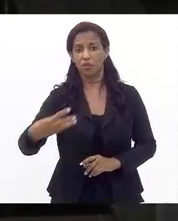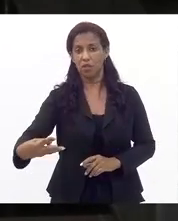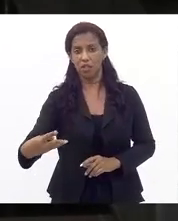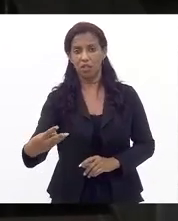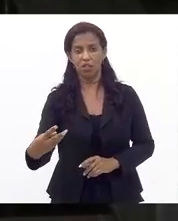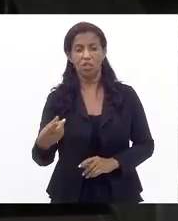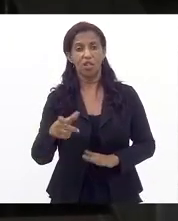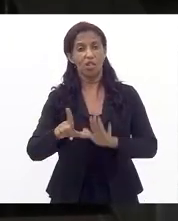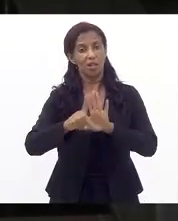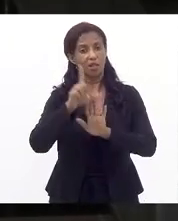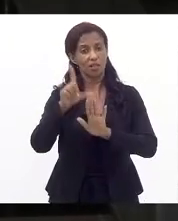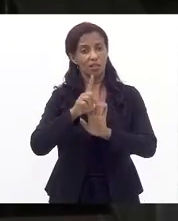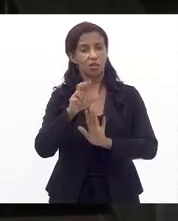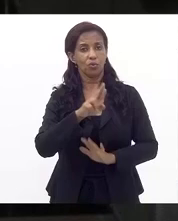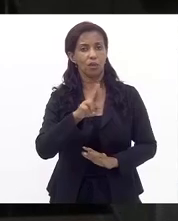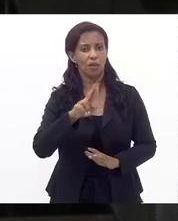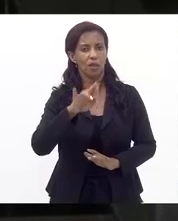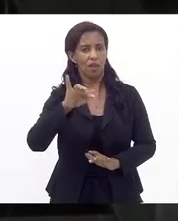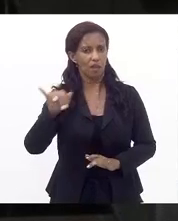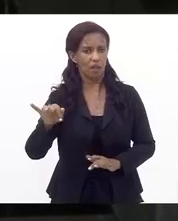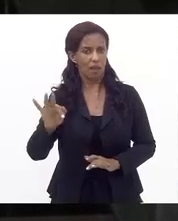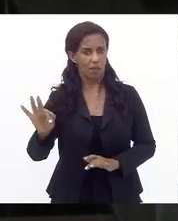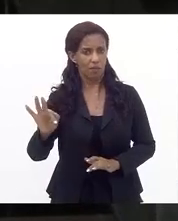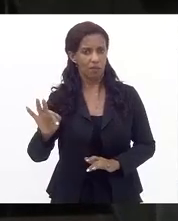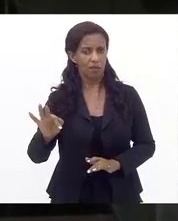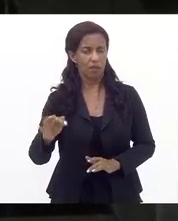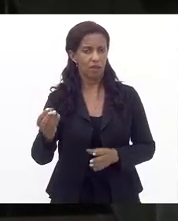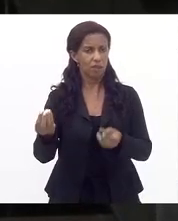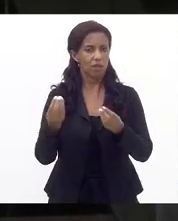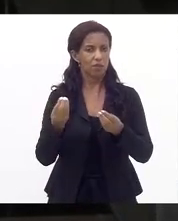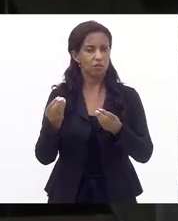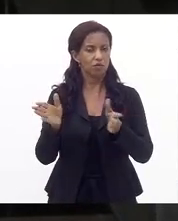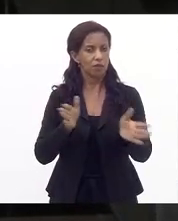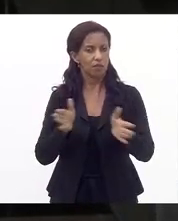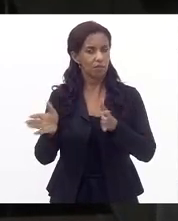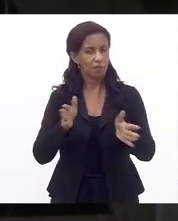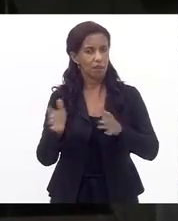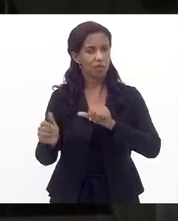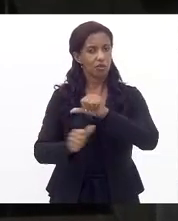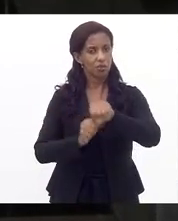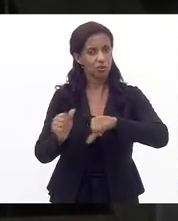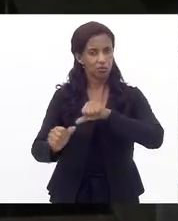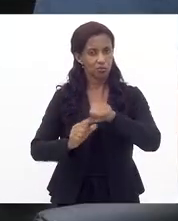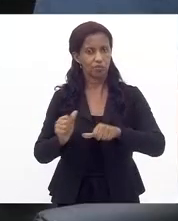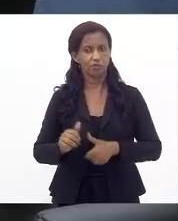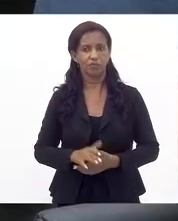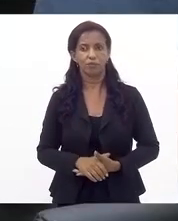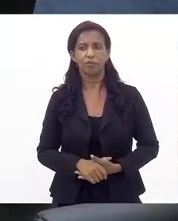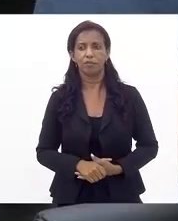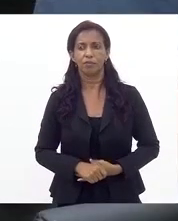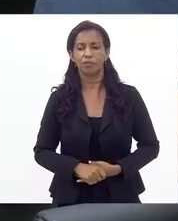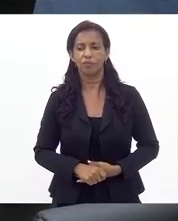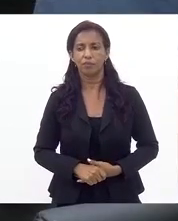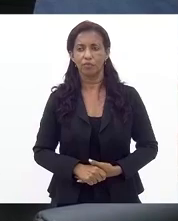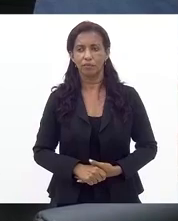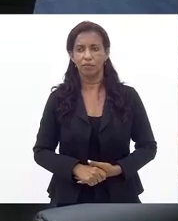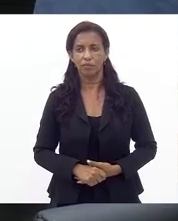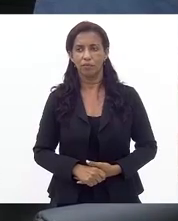visualiza é a legislação do RF Luiza os da margem de manobra para fazer algumas opções era isso